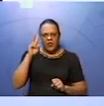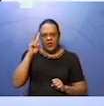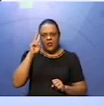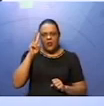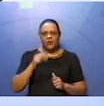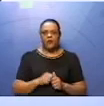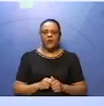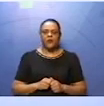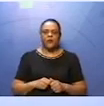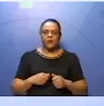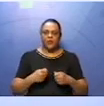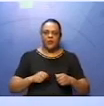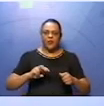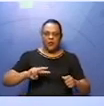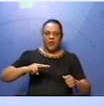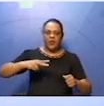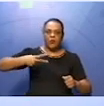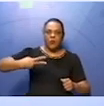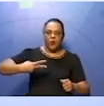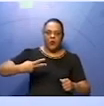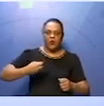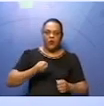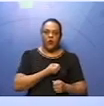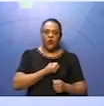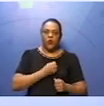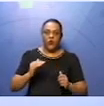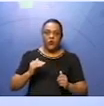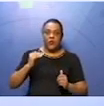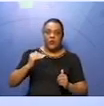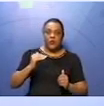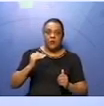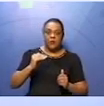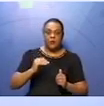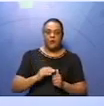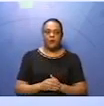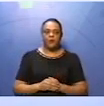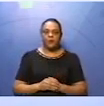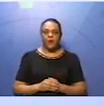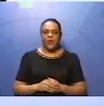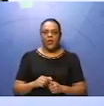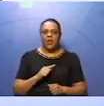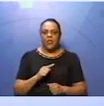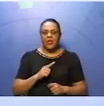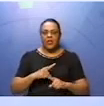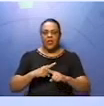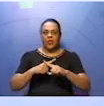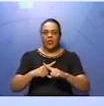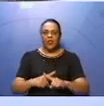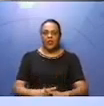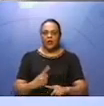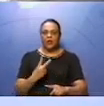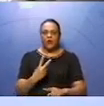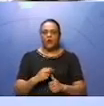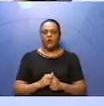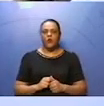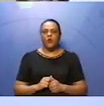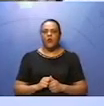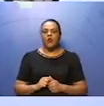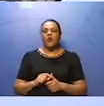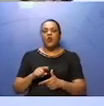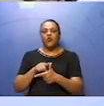ser o expoente, o número que está aqui em cima. Eles estão na tabuada do 2. Então, eu vou dividir por